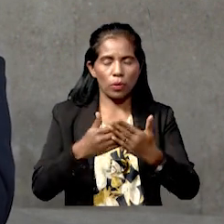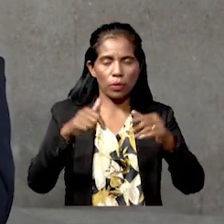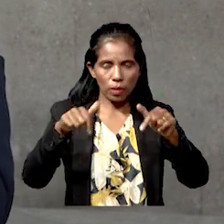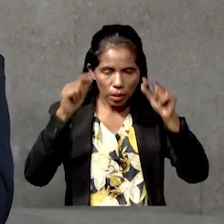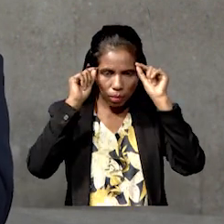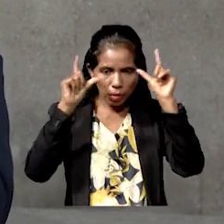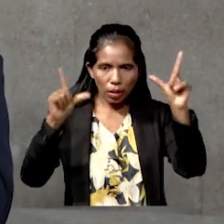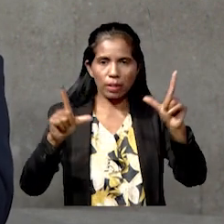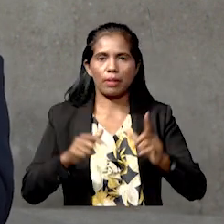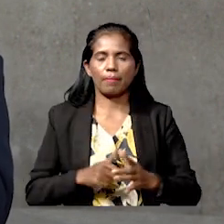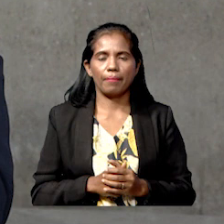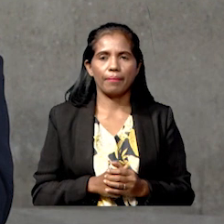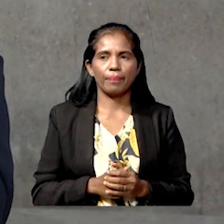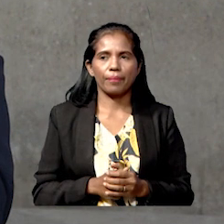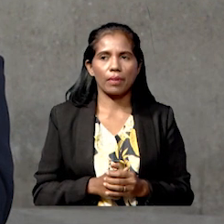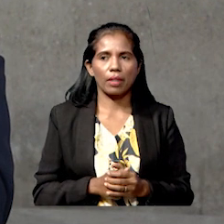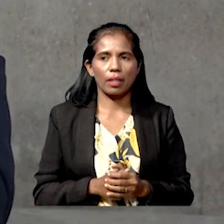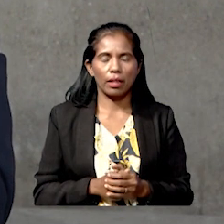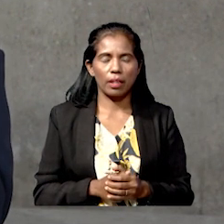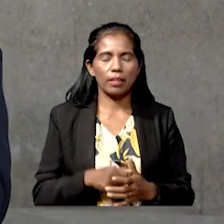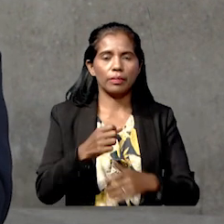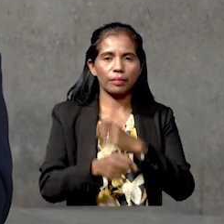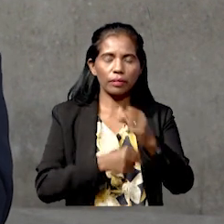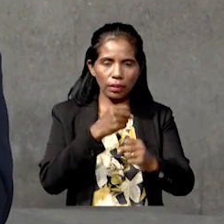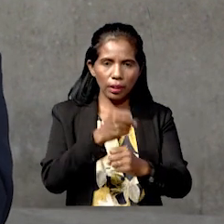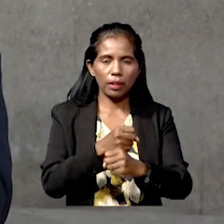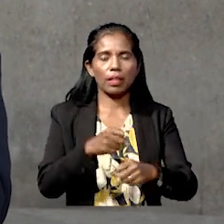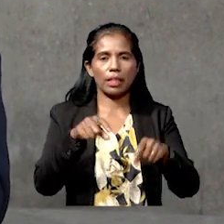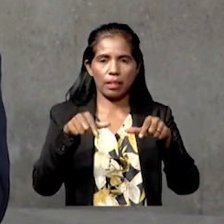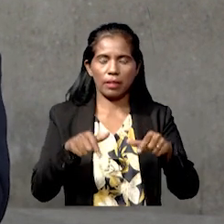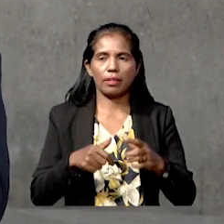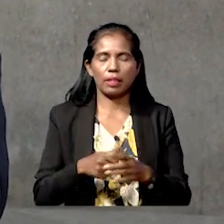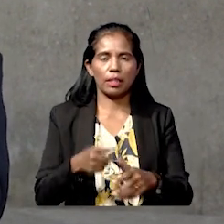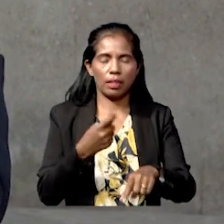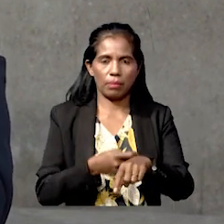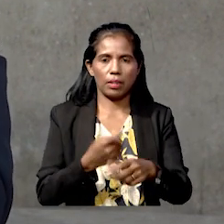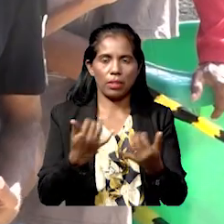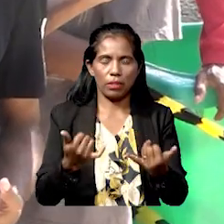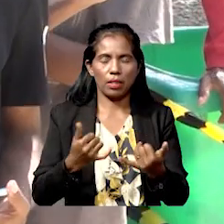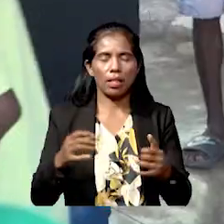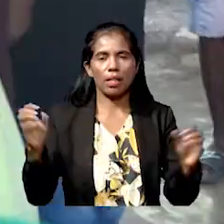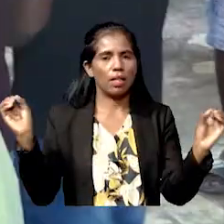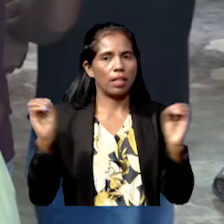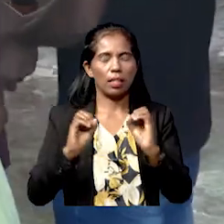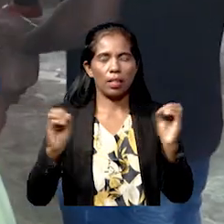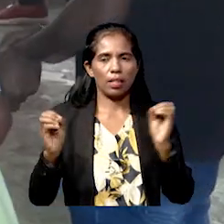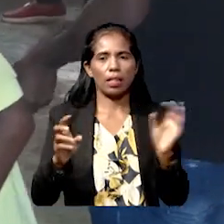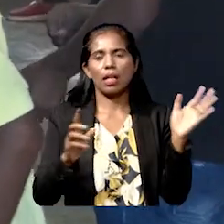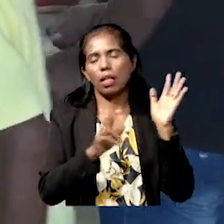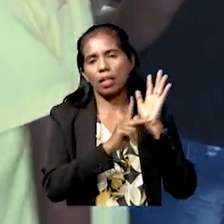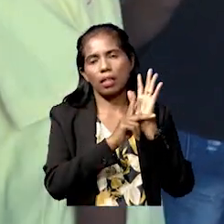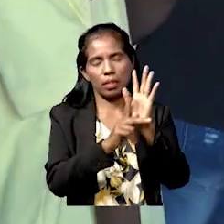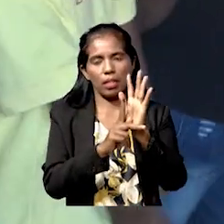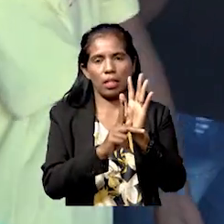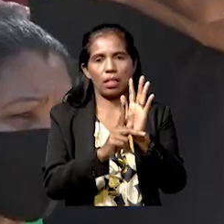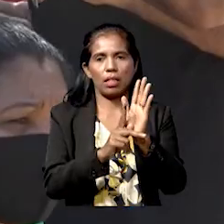Tomac, que durante o período de né la ia queixa Roma que ita